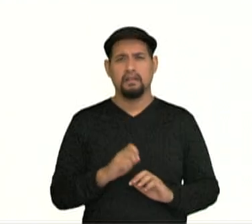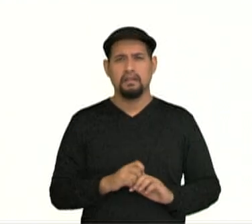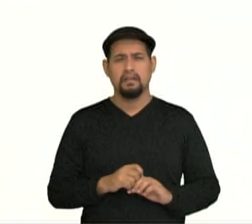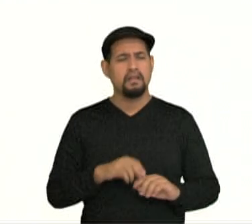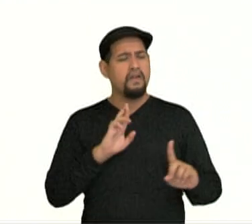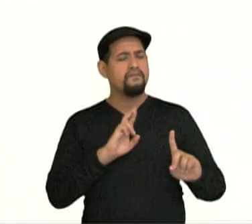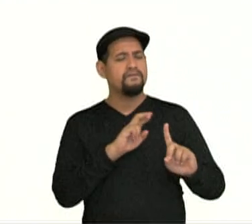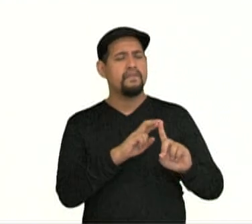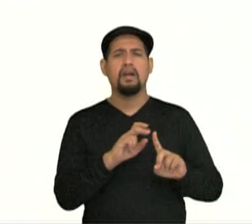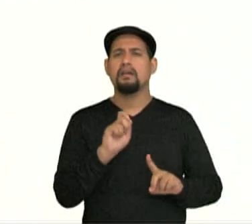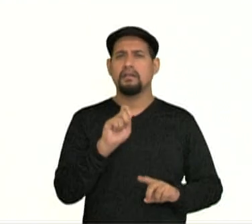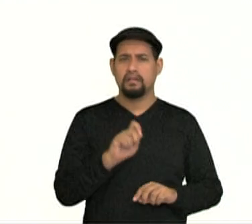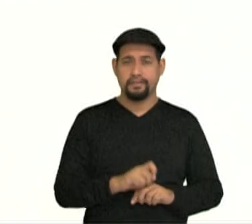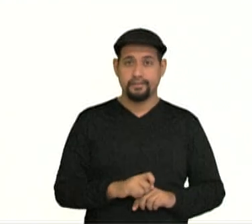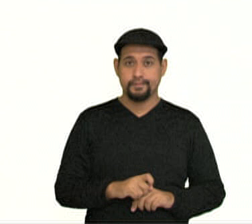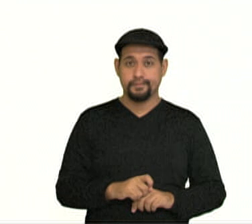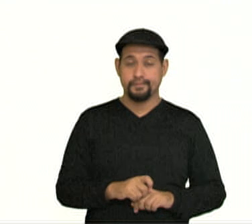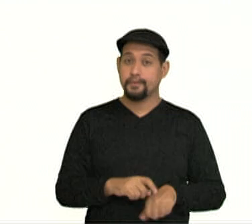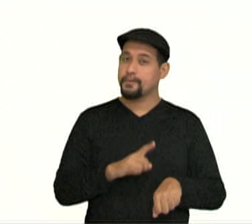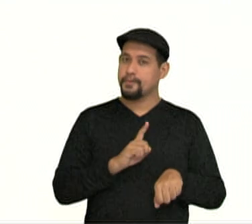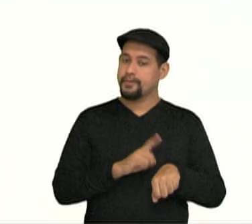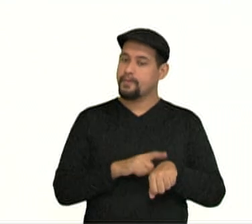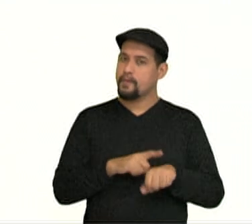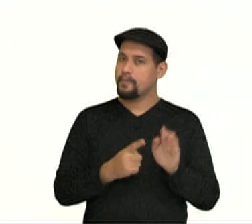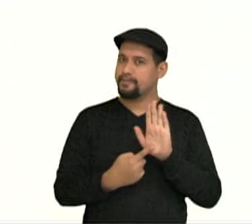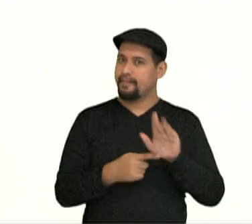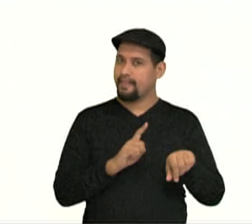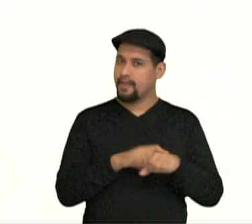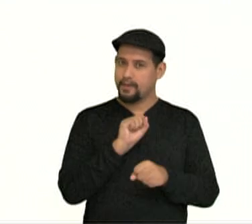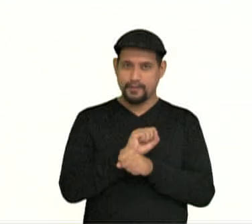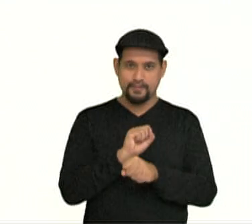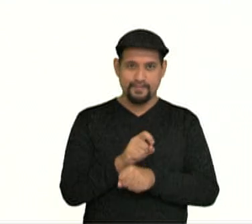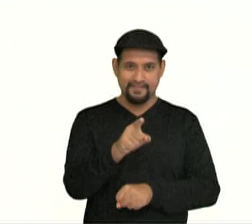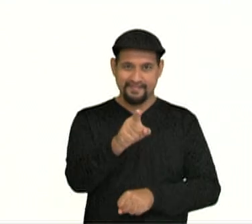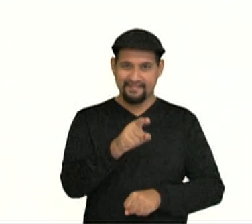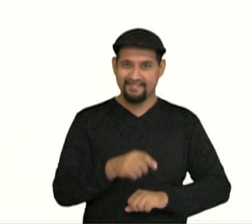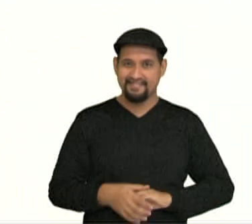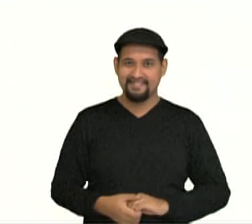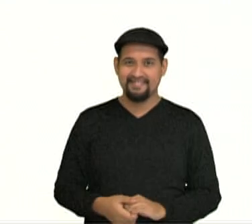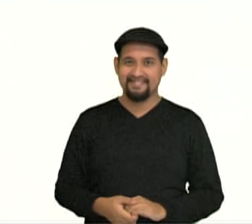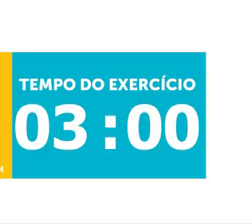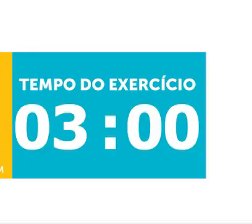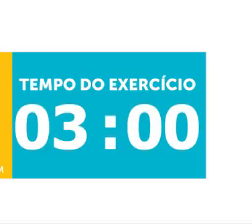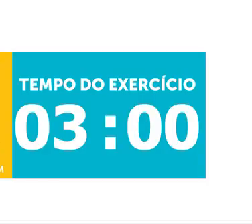a quê? O tempo vai aparecer na tela e eu estou esperando você aqui.